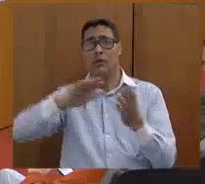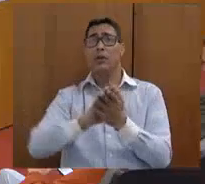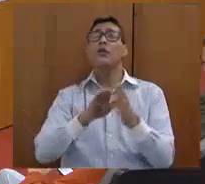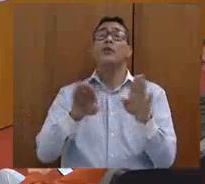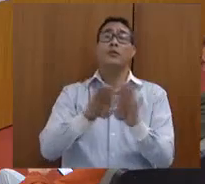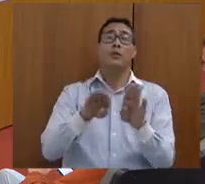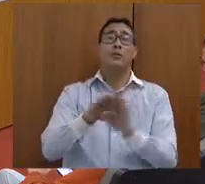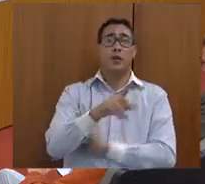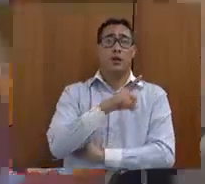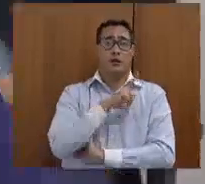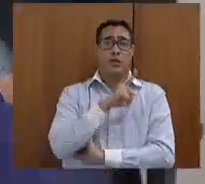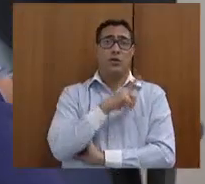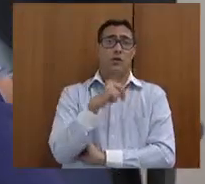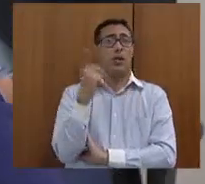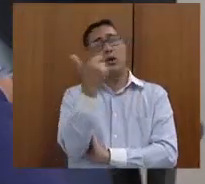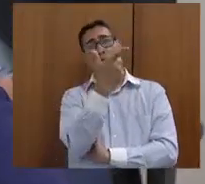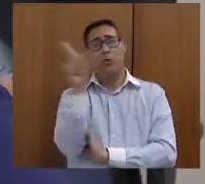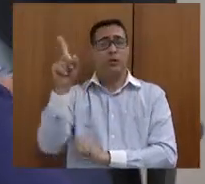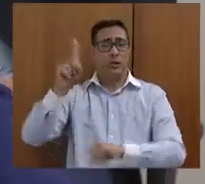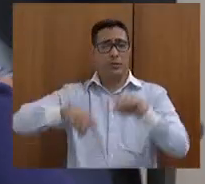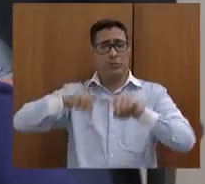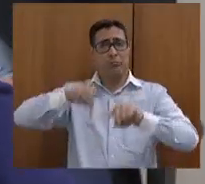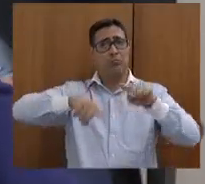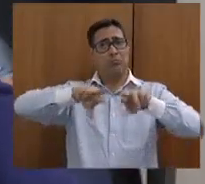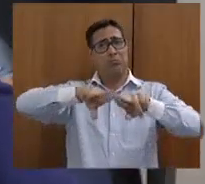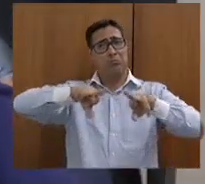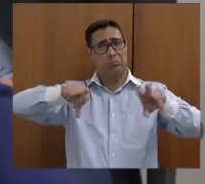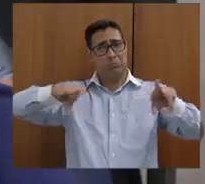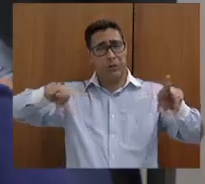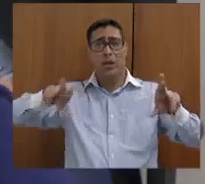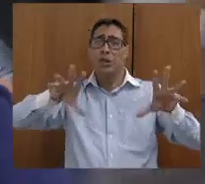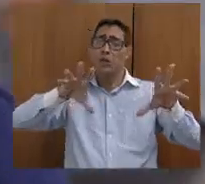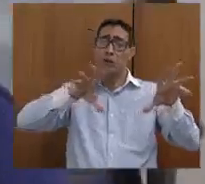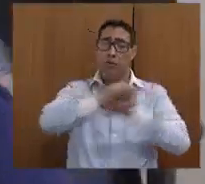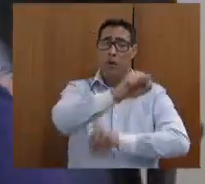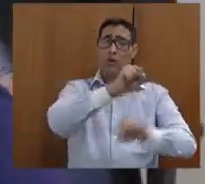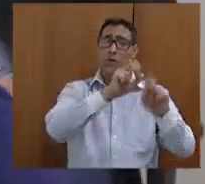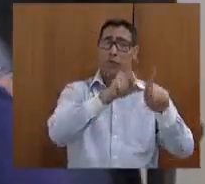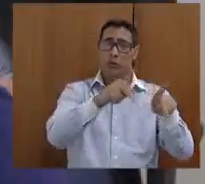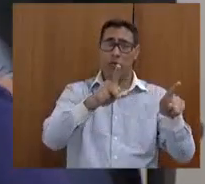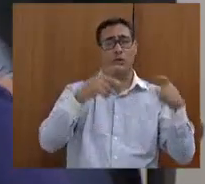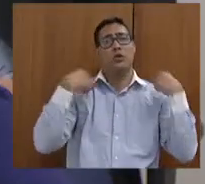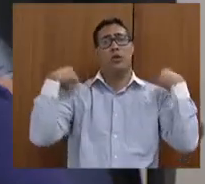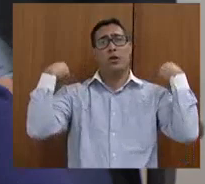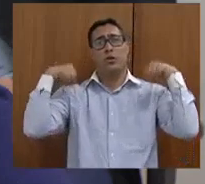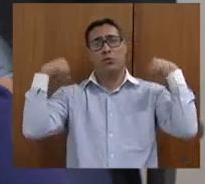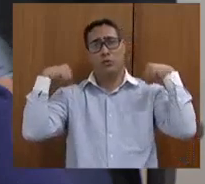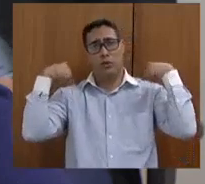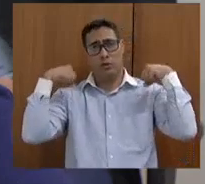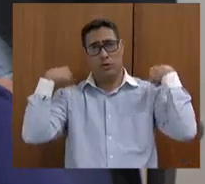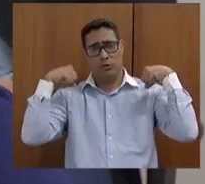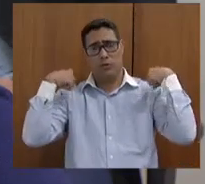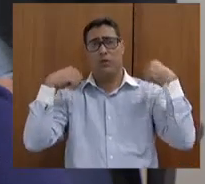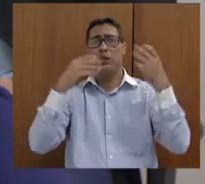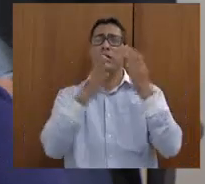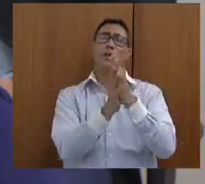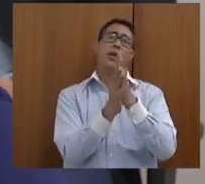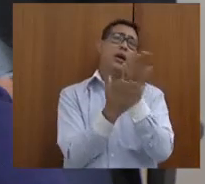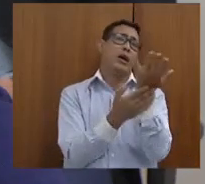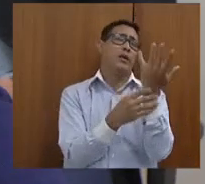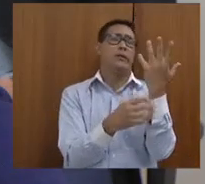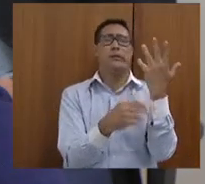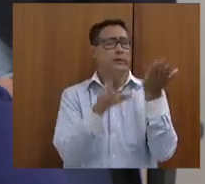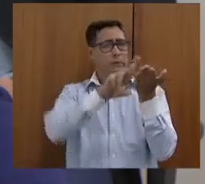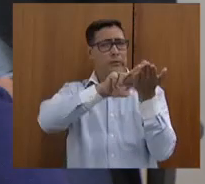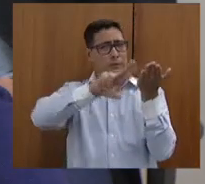temos outras ferramentas de formação dos nossos professores de educação física como kinder Joys que tem